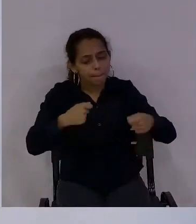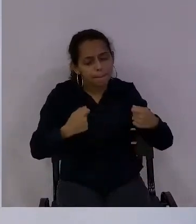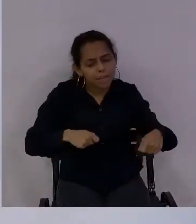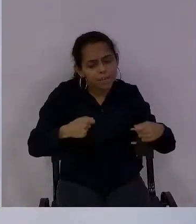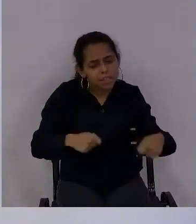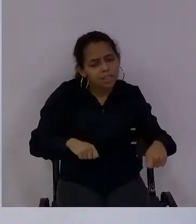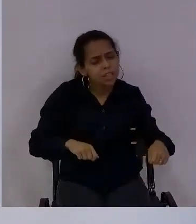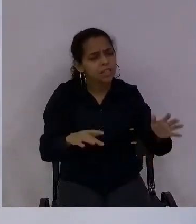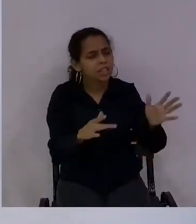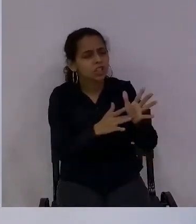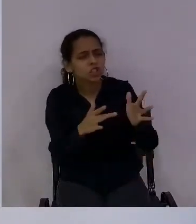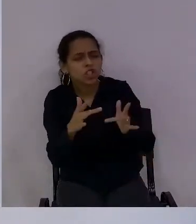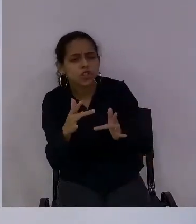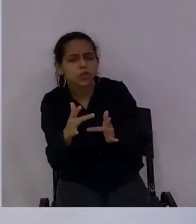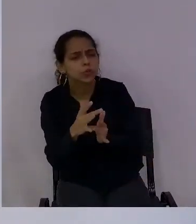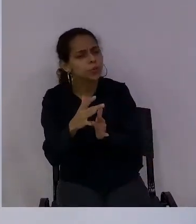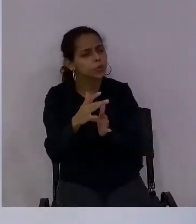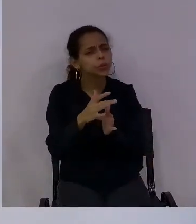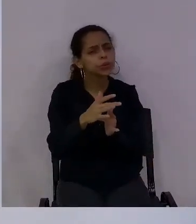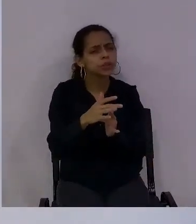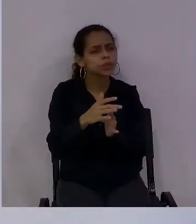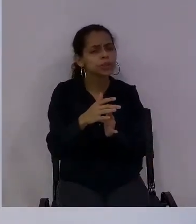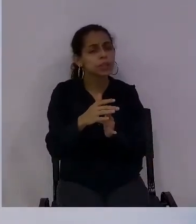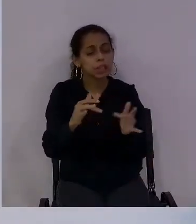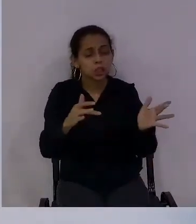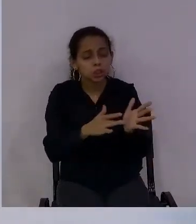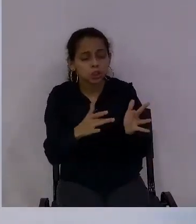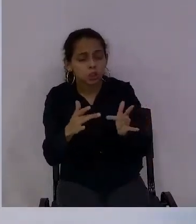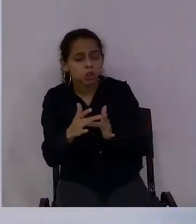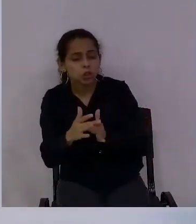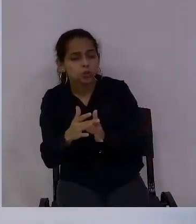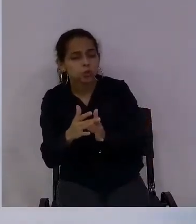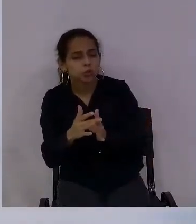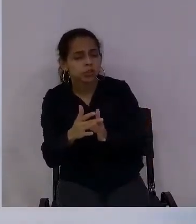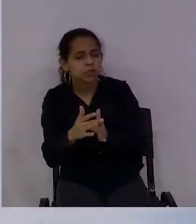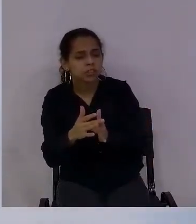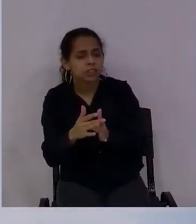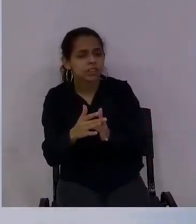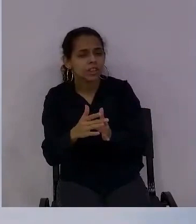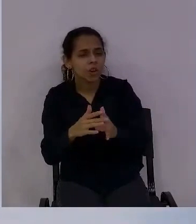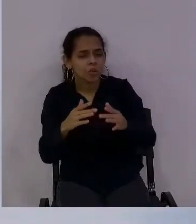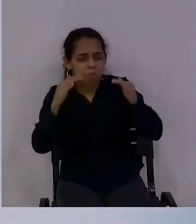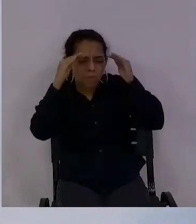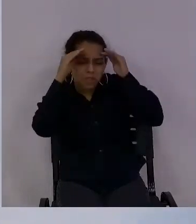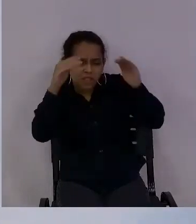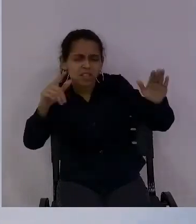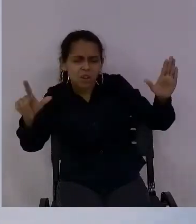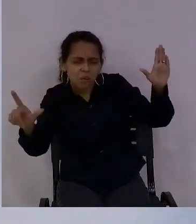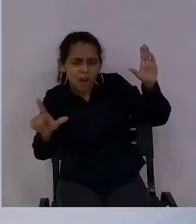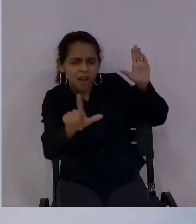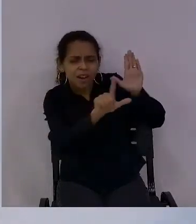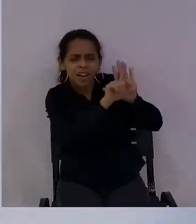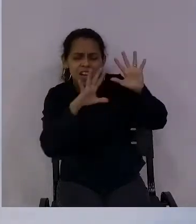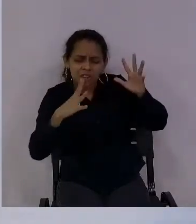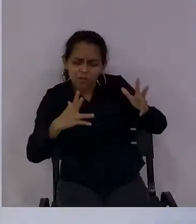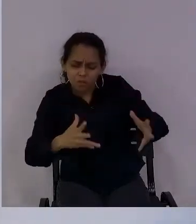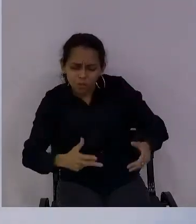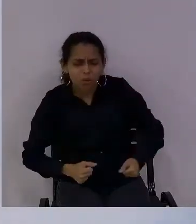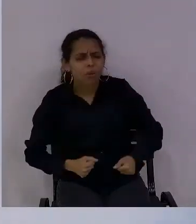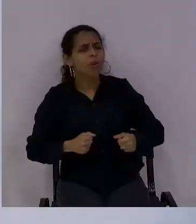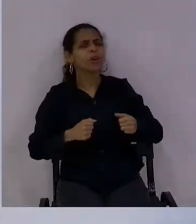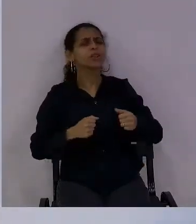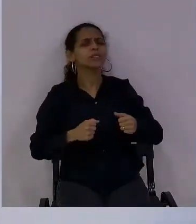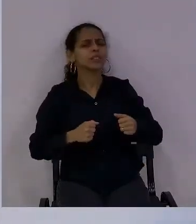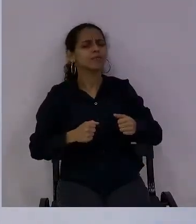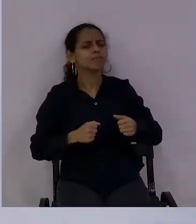já veio, esta pessoa se submeteu à lei, esta pessoa pegou todas as regras, pegou todo aquele conjunto de normas, abraçou